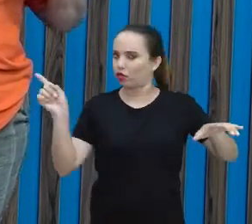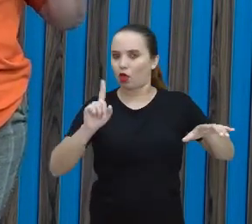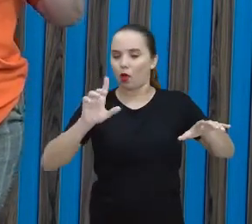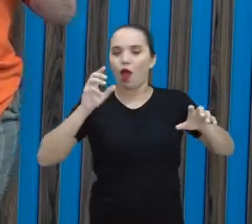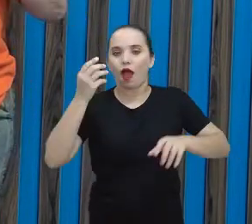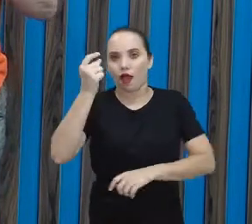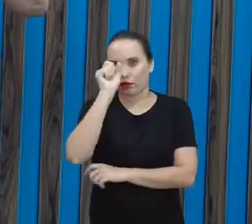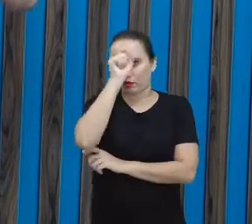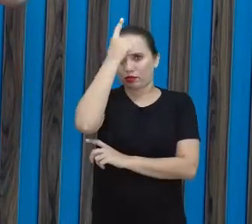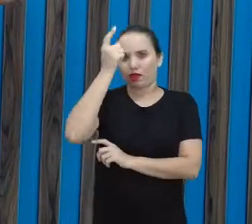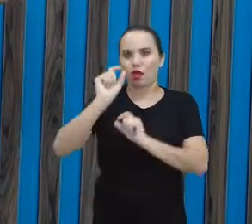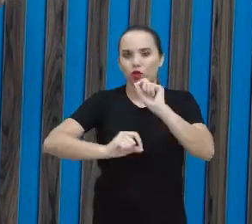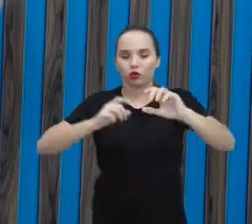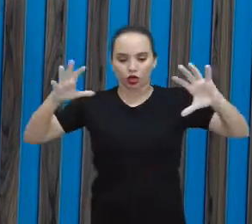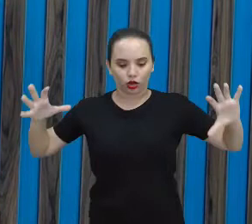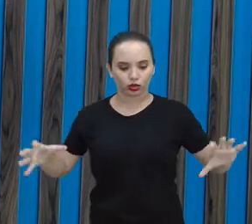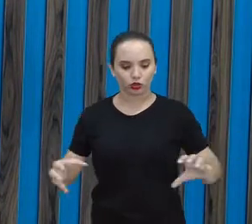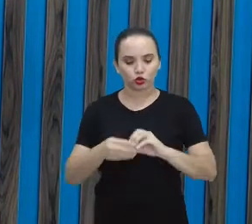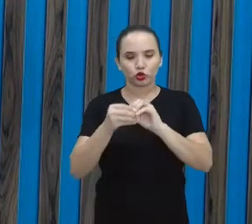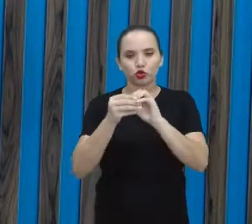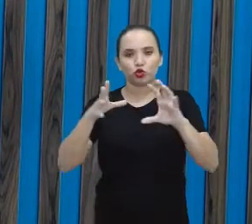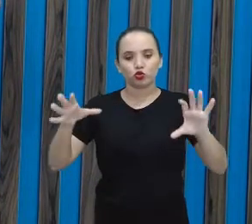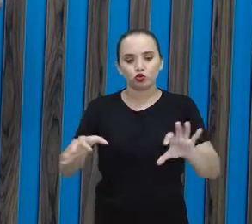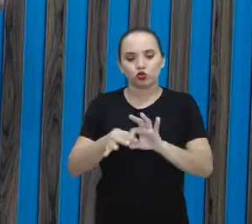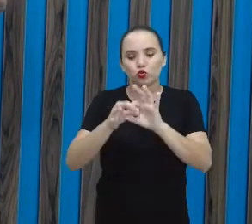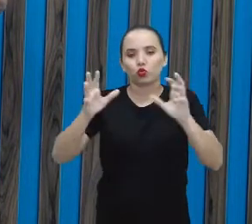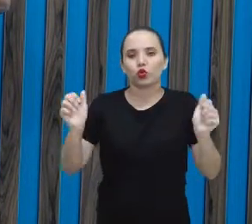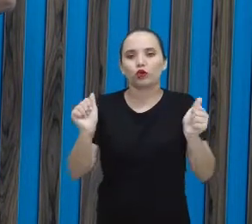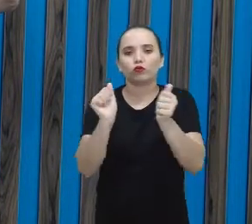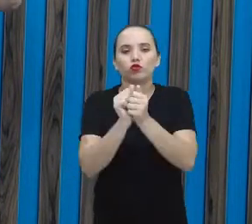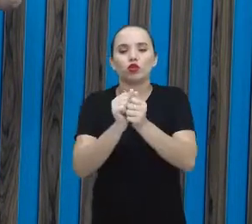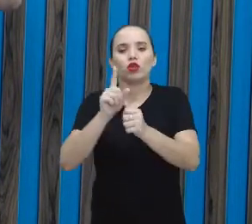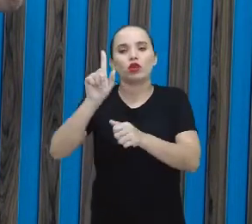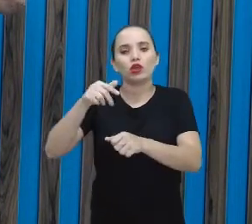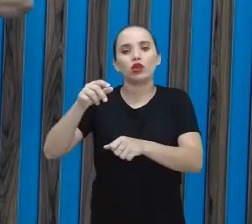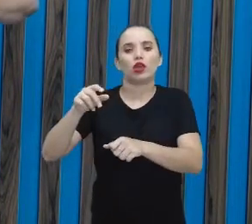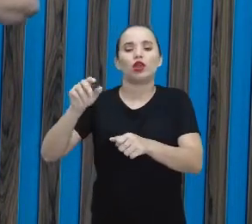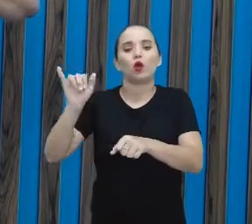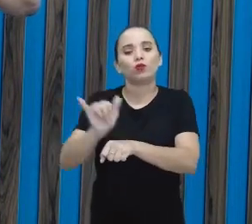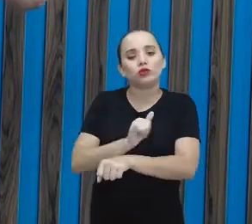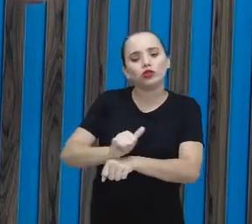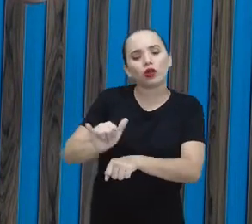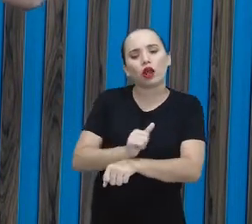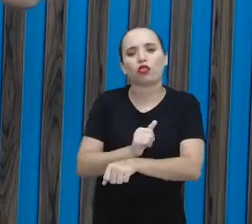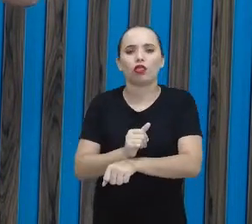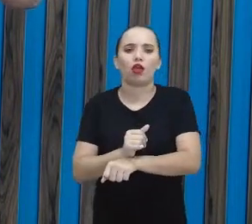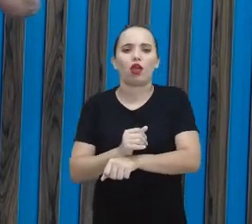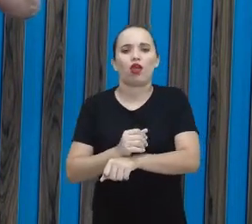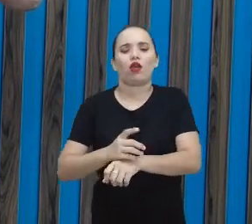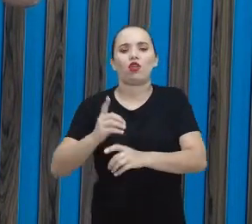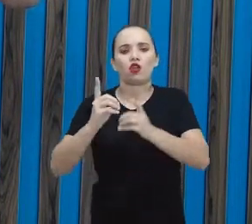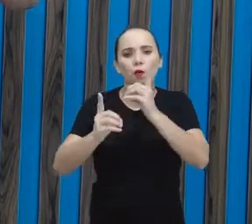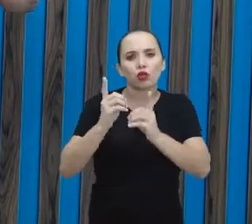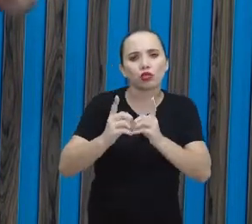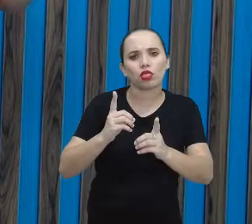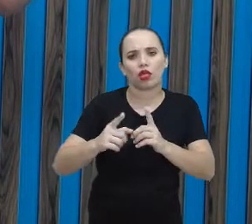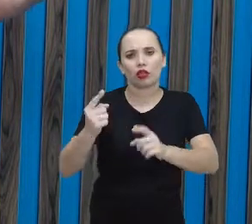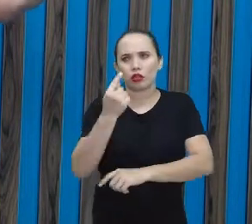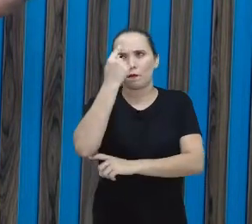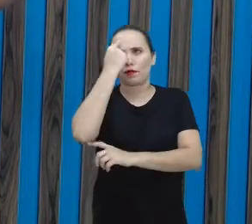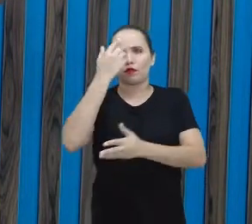com uma forte característica didática, de ensinar, de mostrar, de discutir, de criticar, de